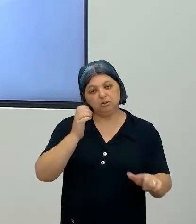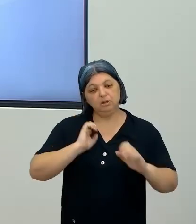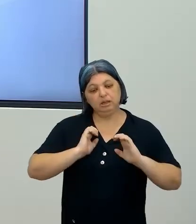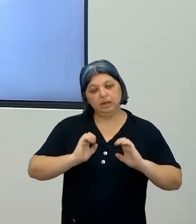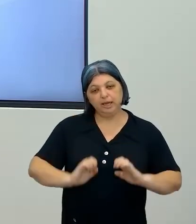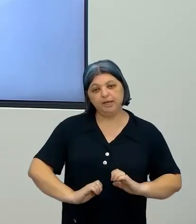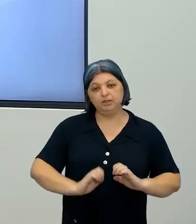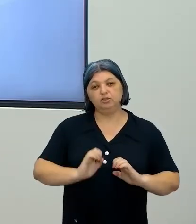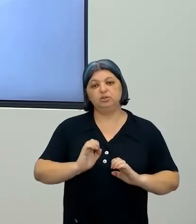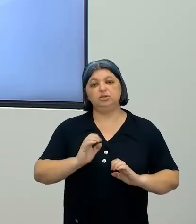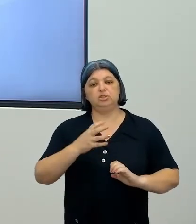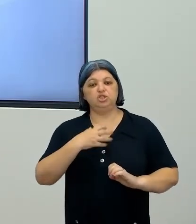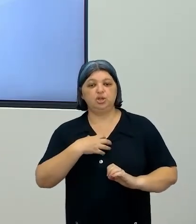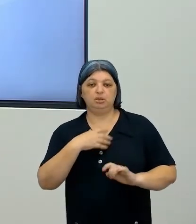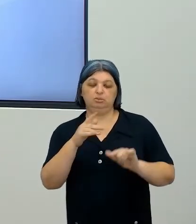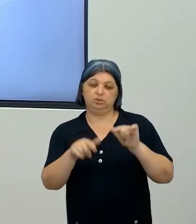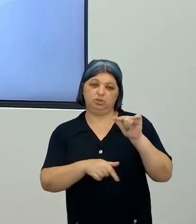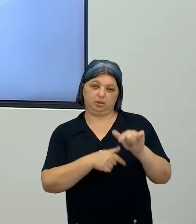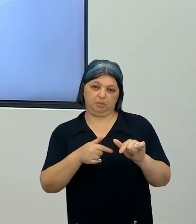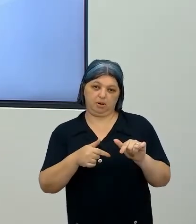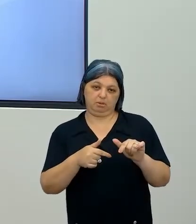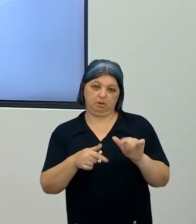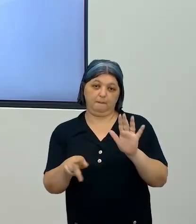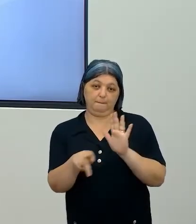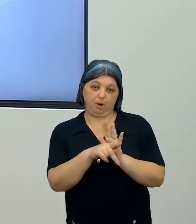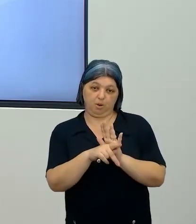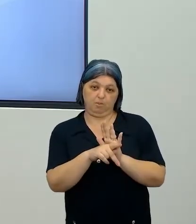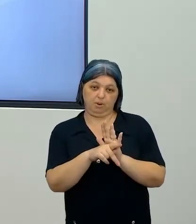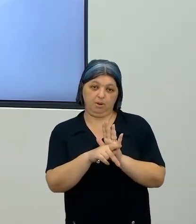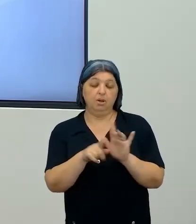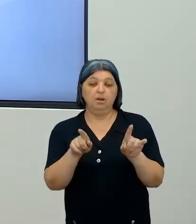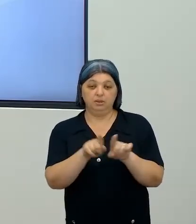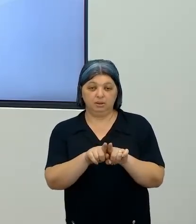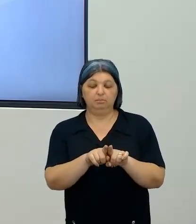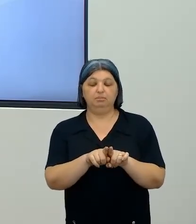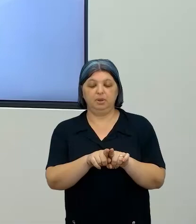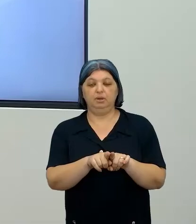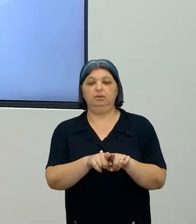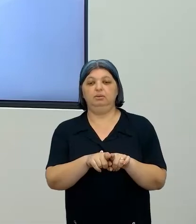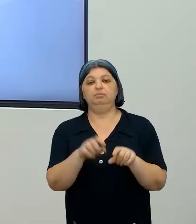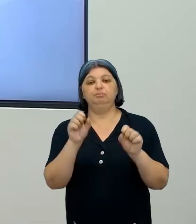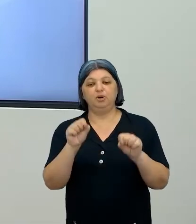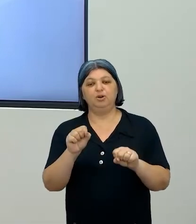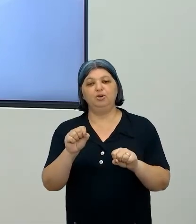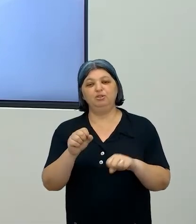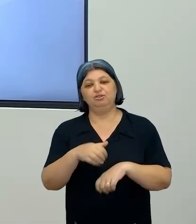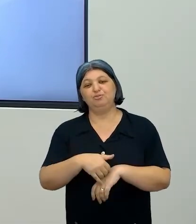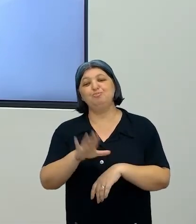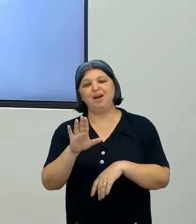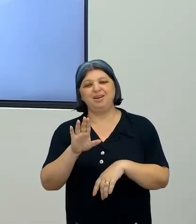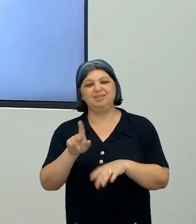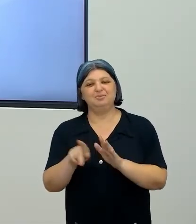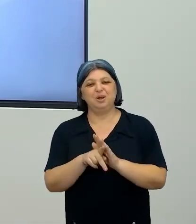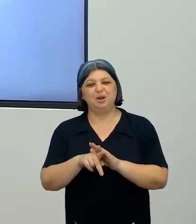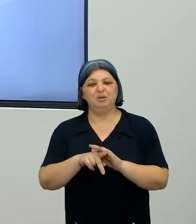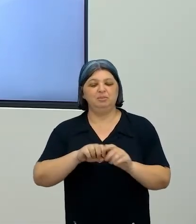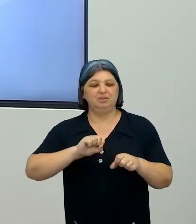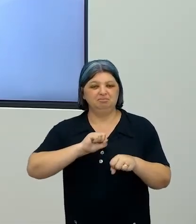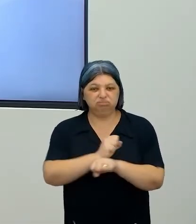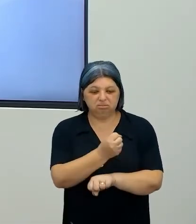de trabalho, né? E ele possa ser ainda mais explorado por um paradoxo até, né?